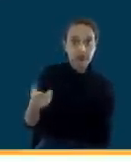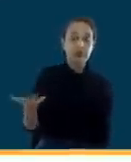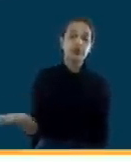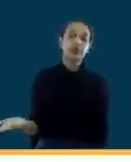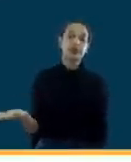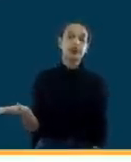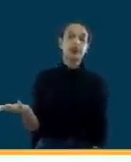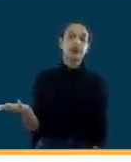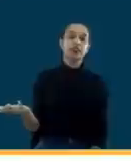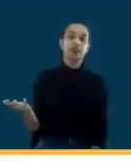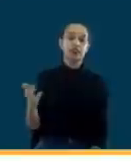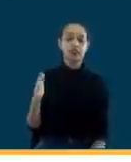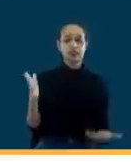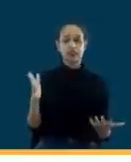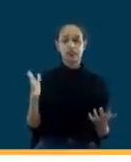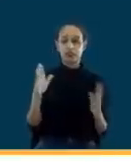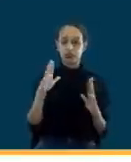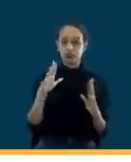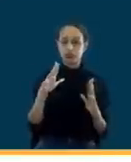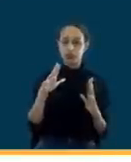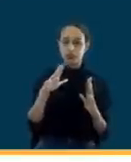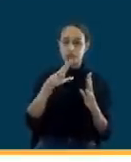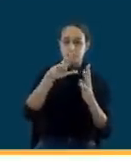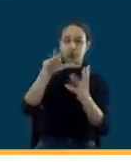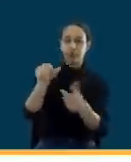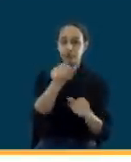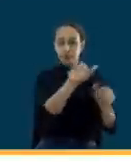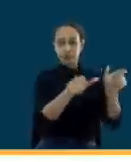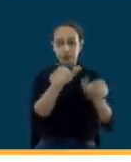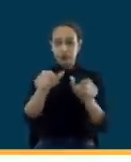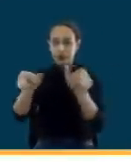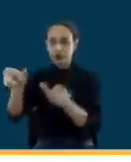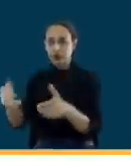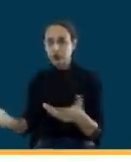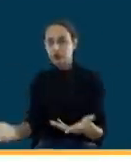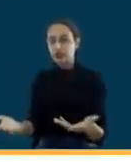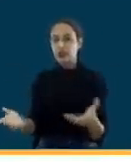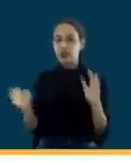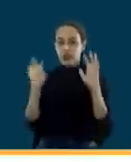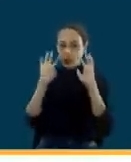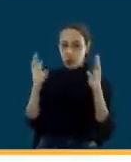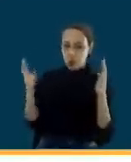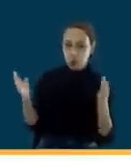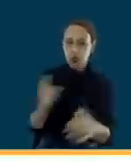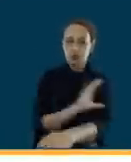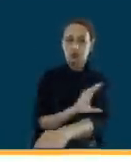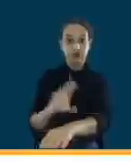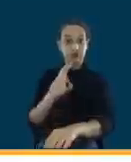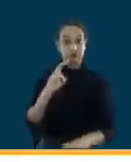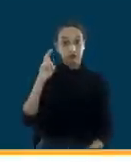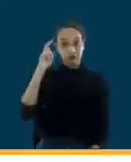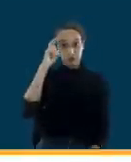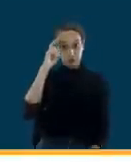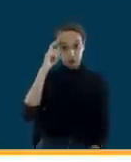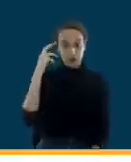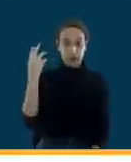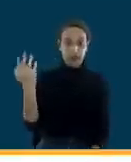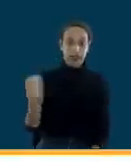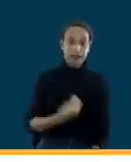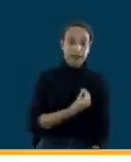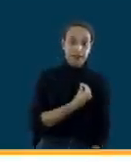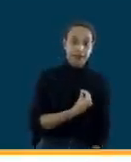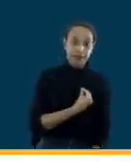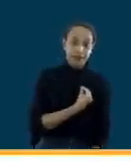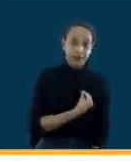esse universo, esse mundo de pessoas voltadas para a ação cultural está vivendo